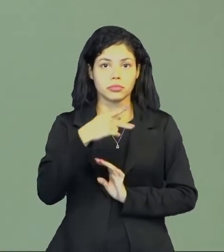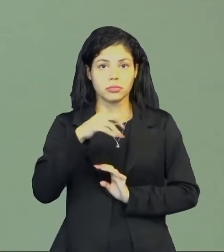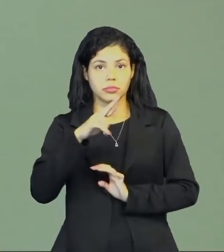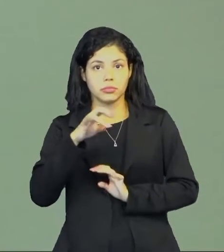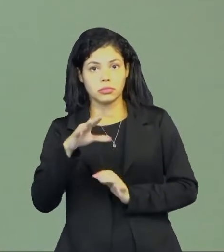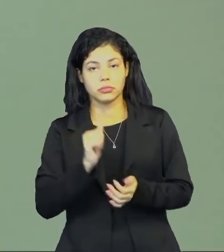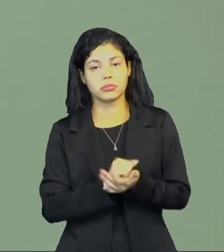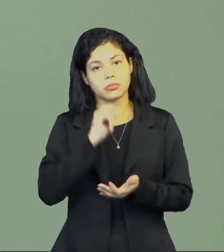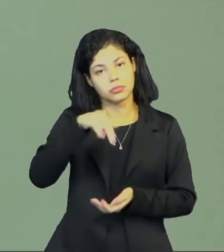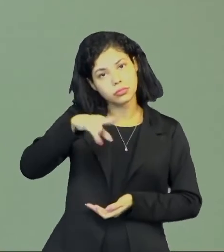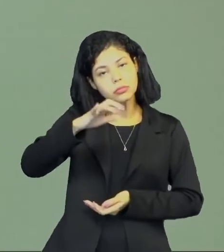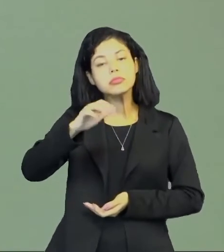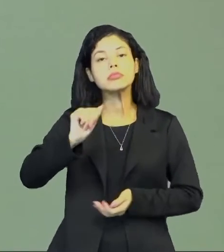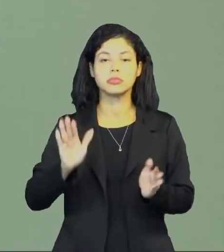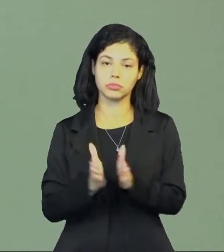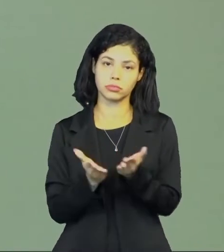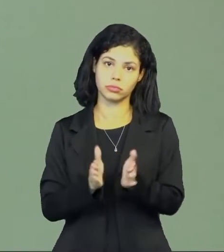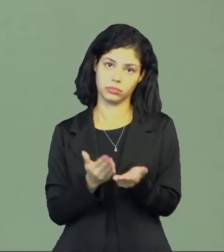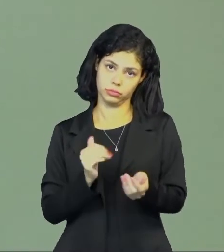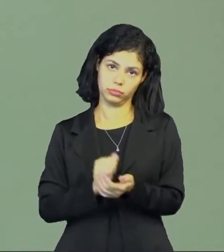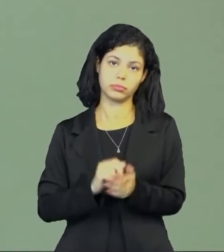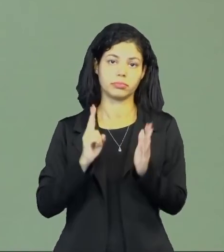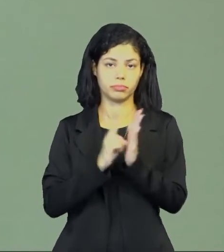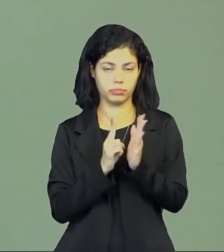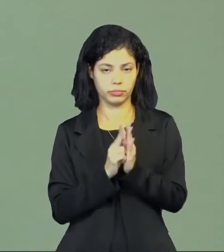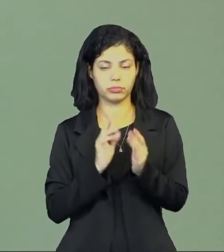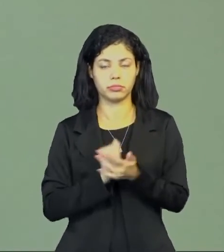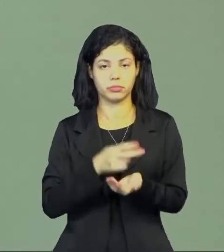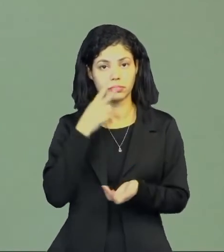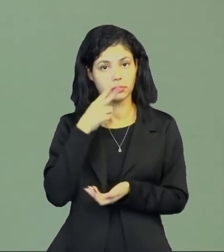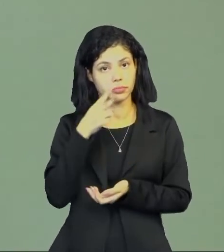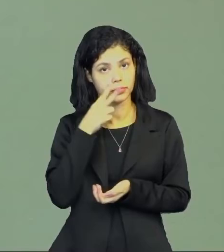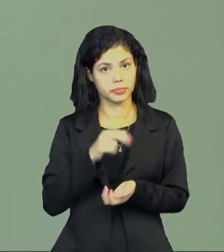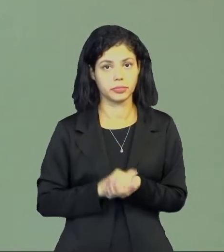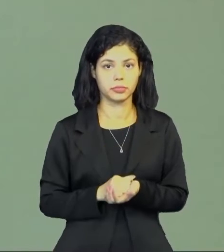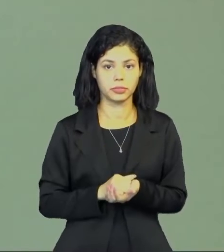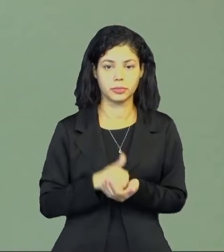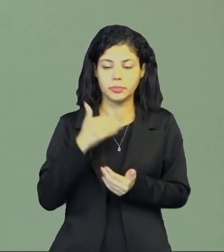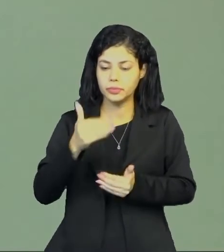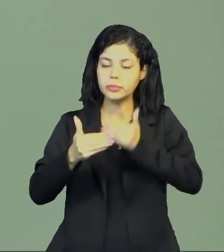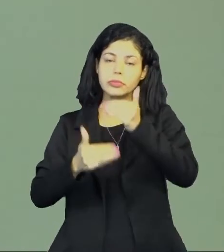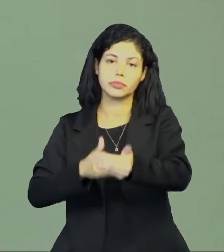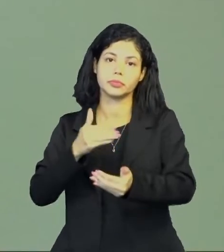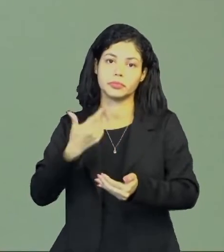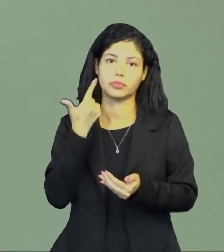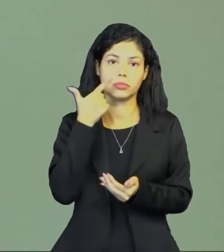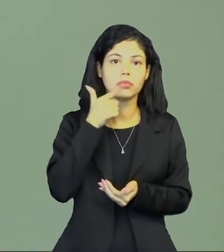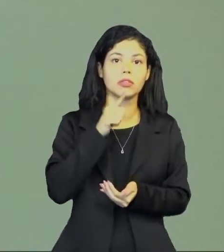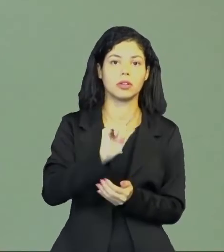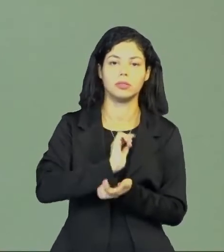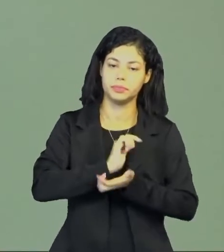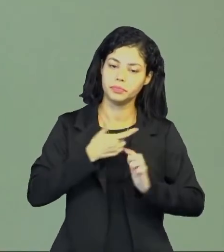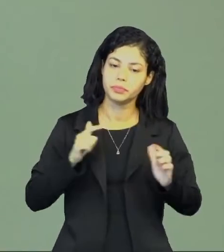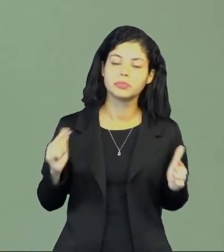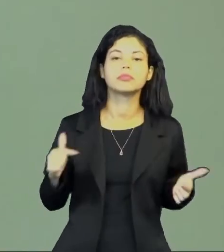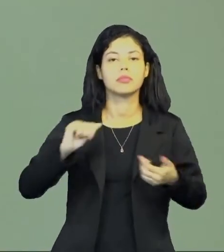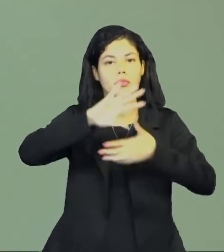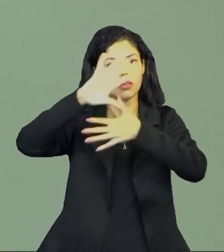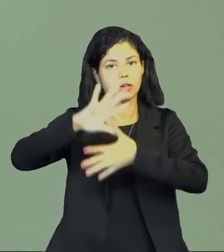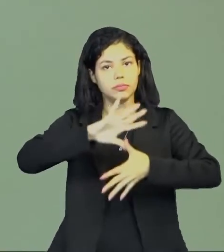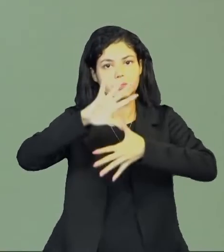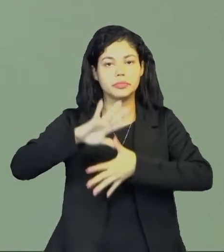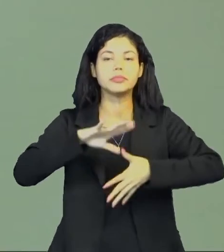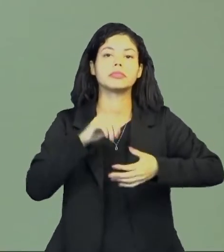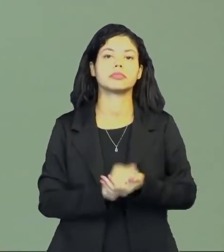eram os incas, né, que também eram povos indígenas. Então você vai ver que por a Espanha ter colonizado a maior parte da América